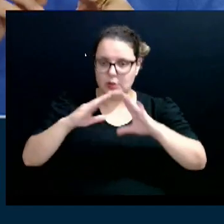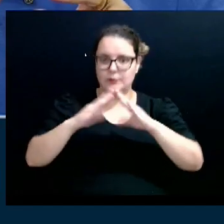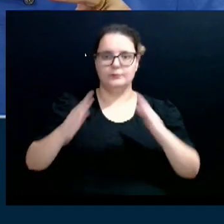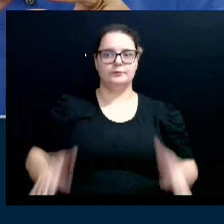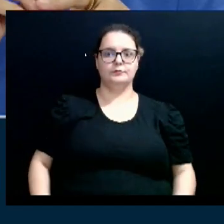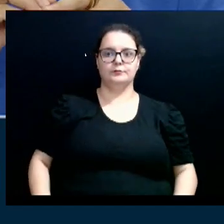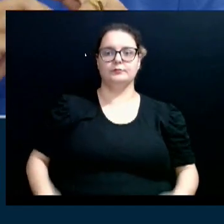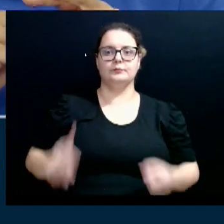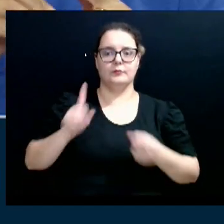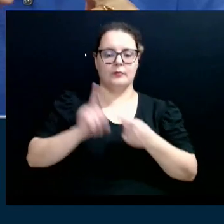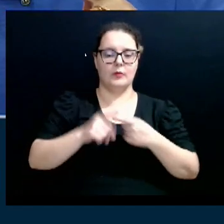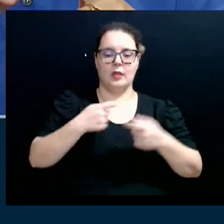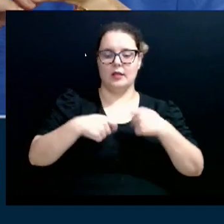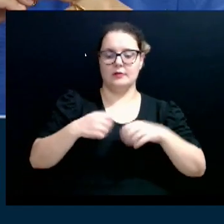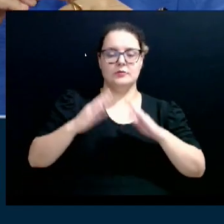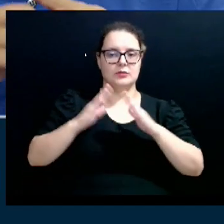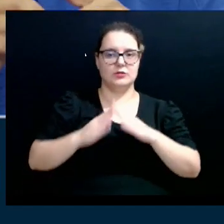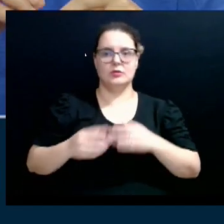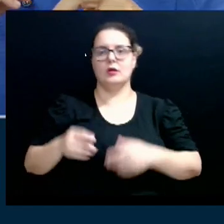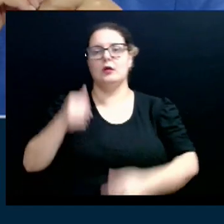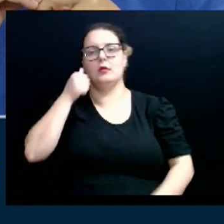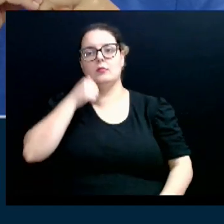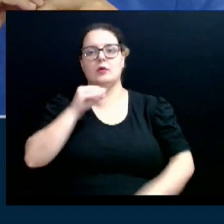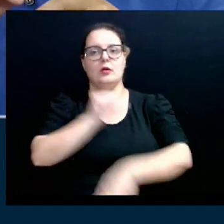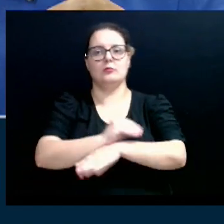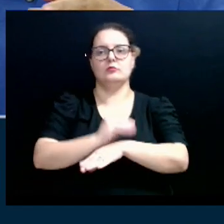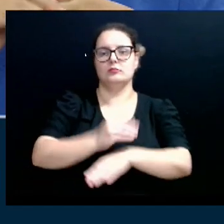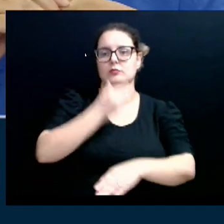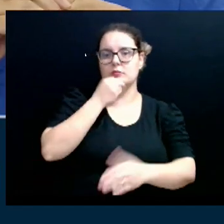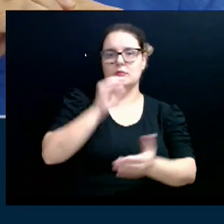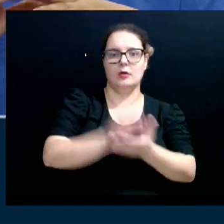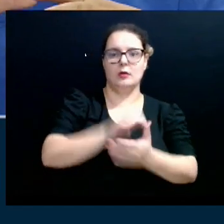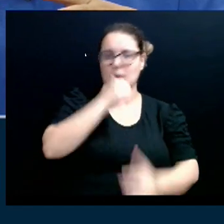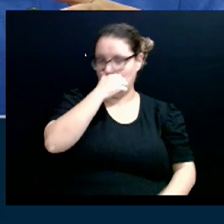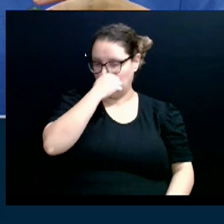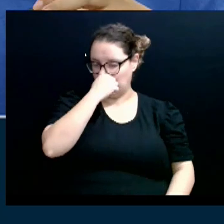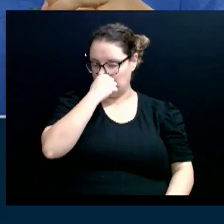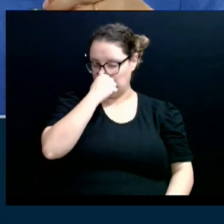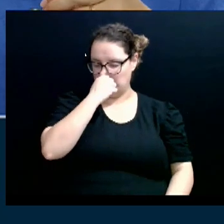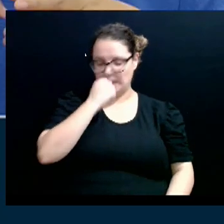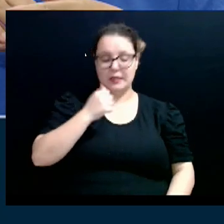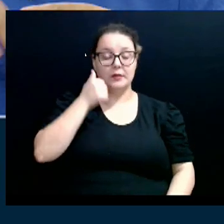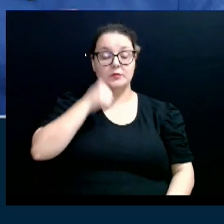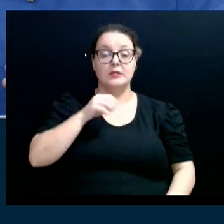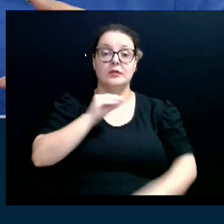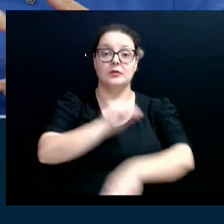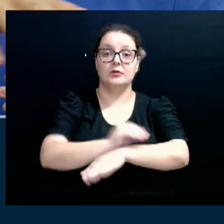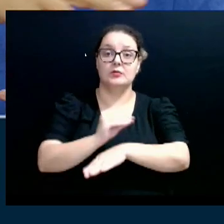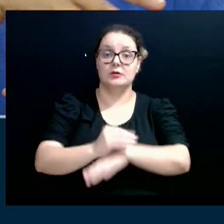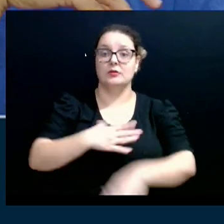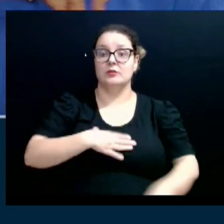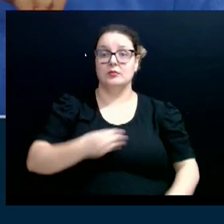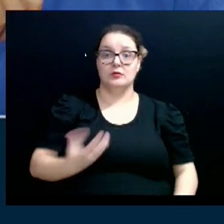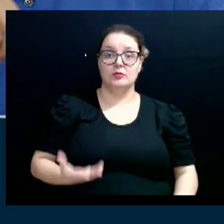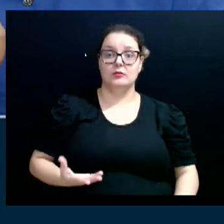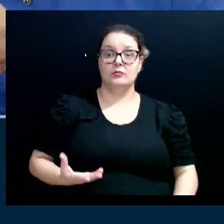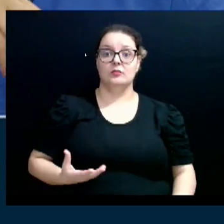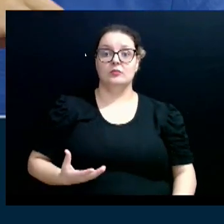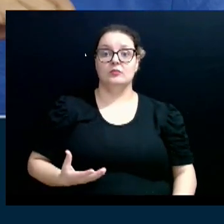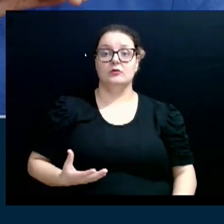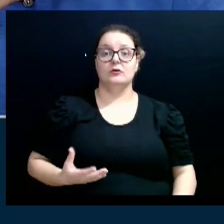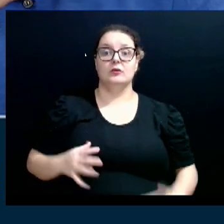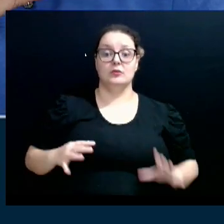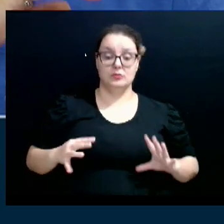administra a casa, a mulher que cuida do marido, a mulher que cuida do filho, a mulher que cuida, de tudo que